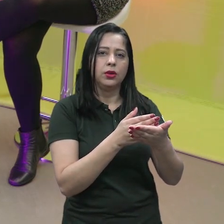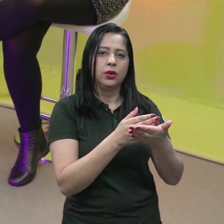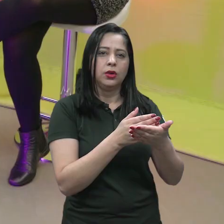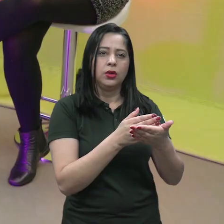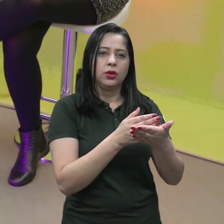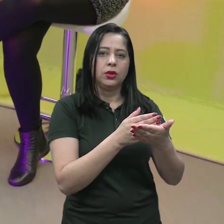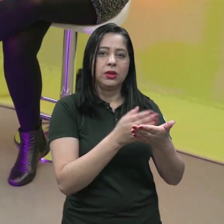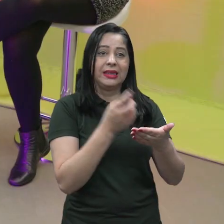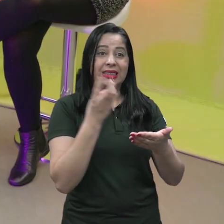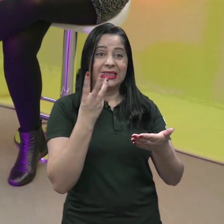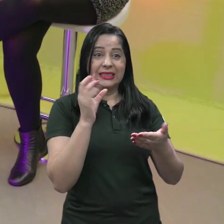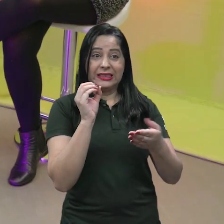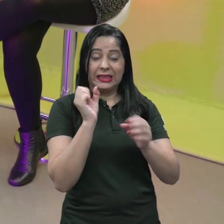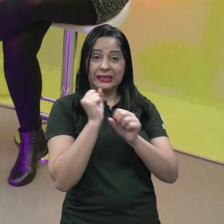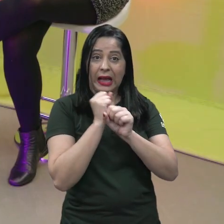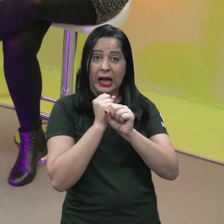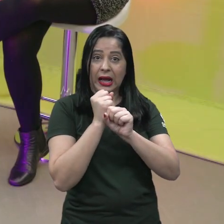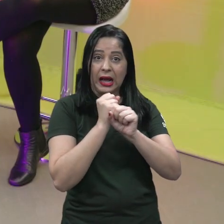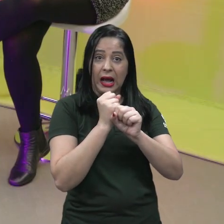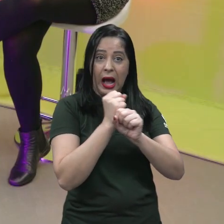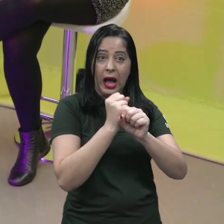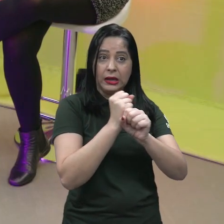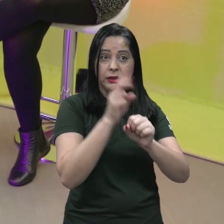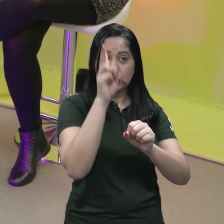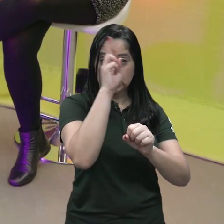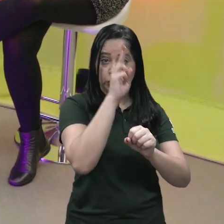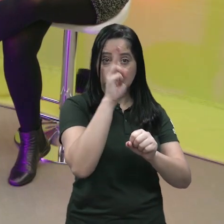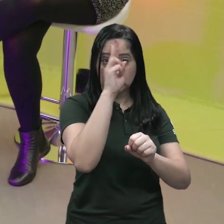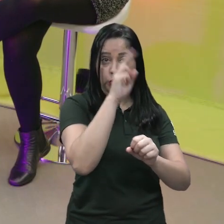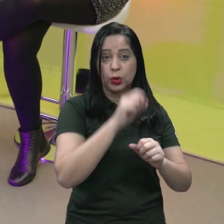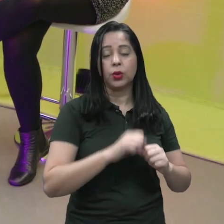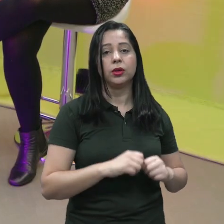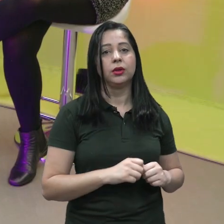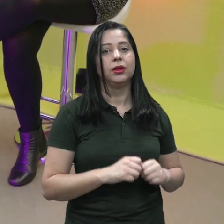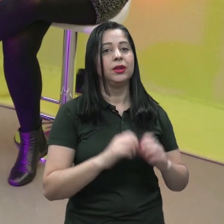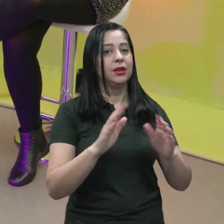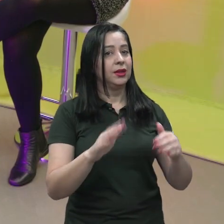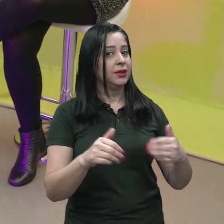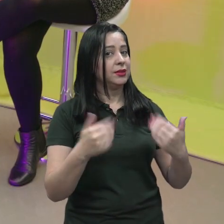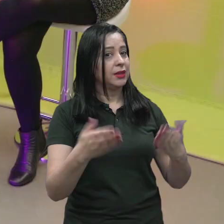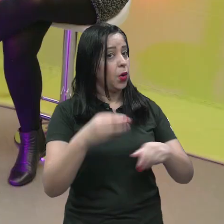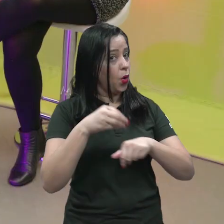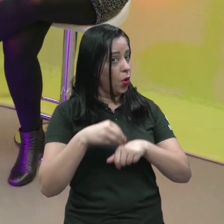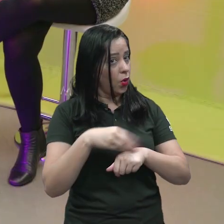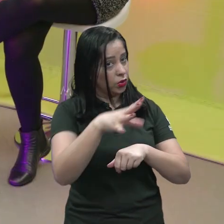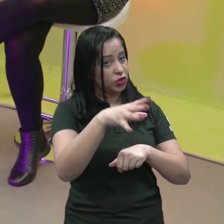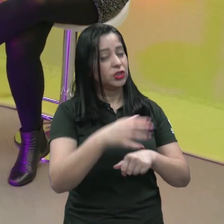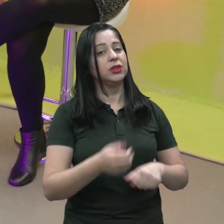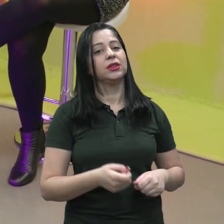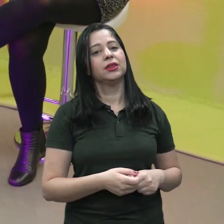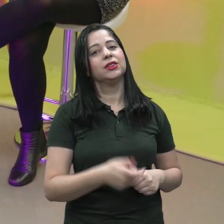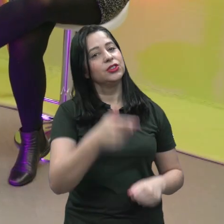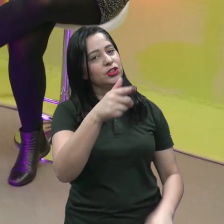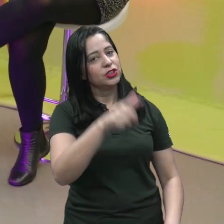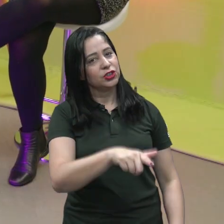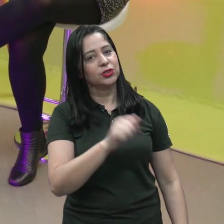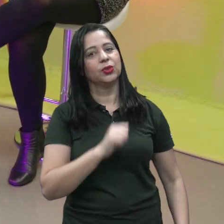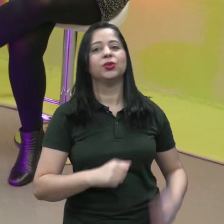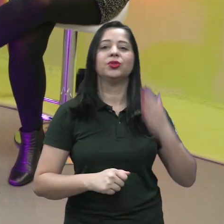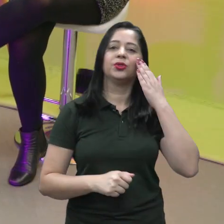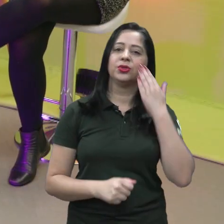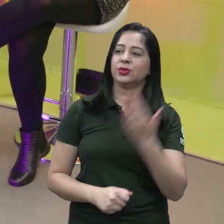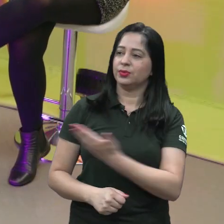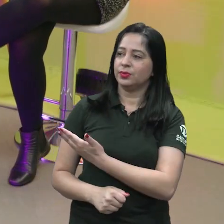30 anos, né, de história, né? Então, gente, ó, fica a dica, mais uma vez, do livro